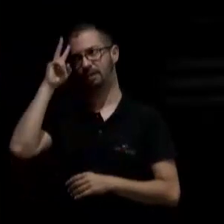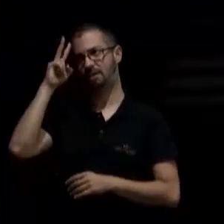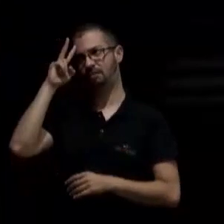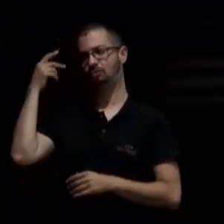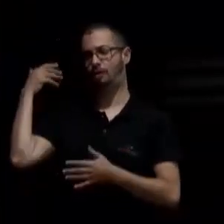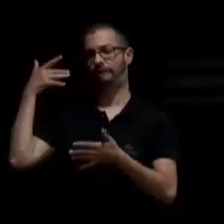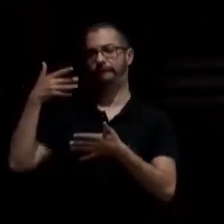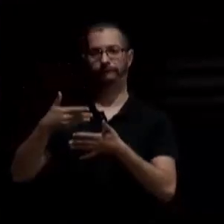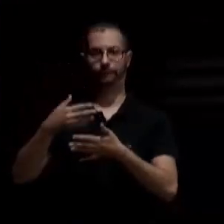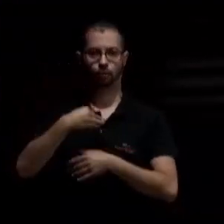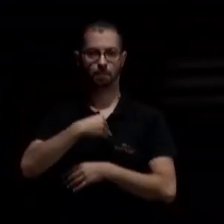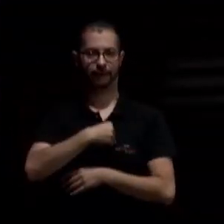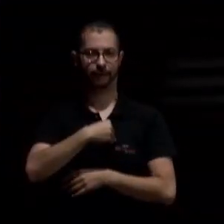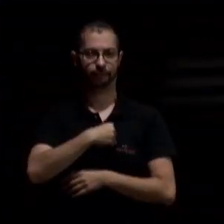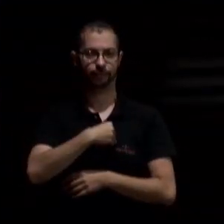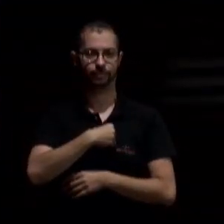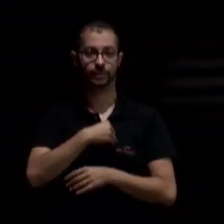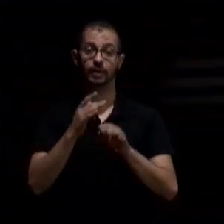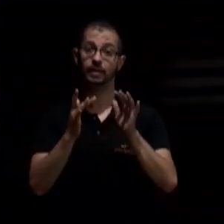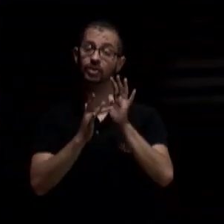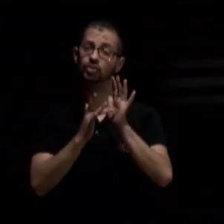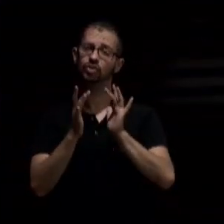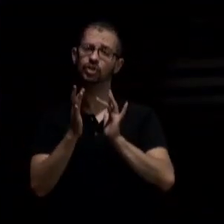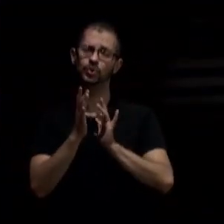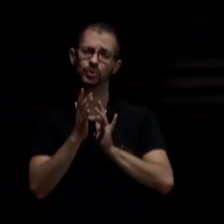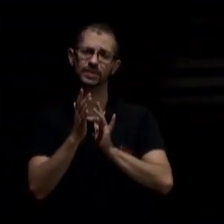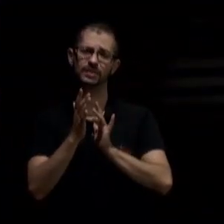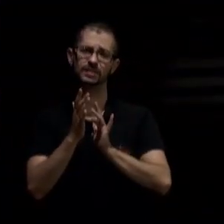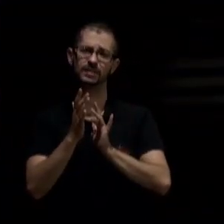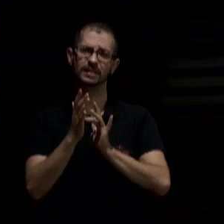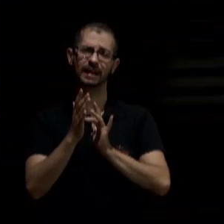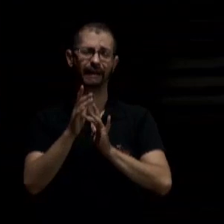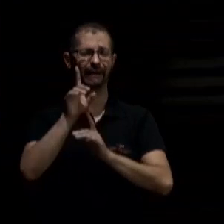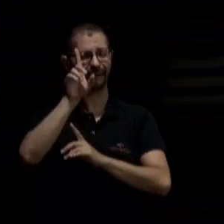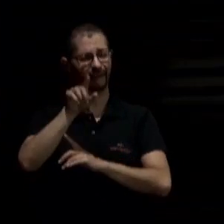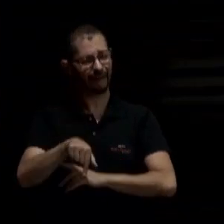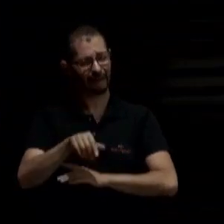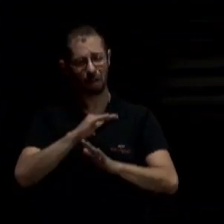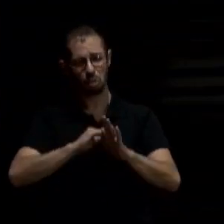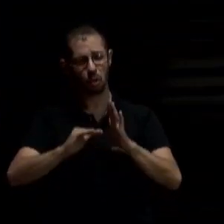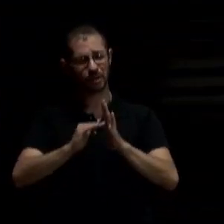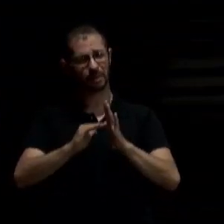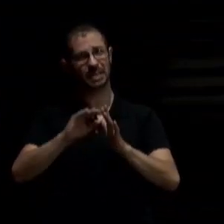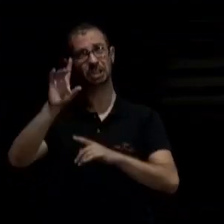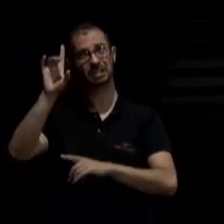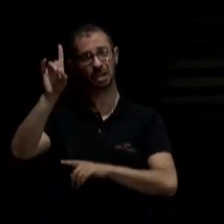pecado. E Jesus era totalmente Deus e totalmente